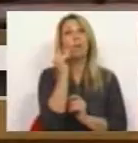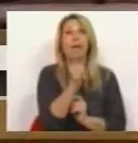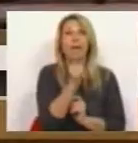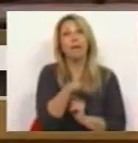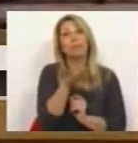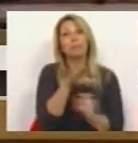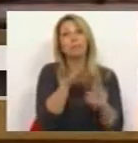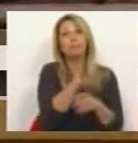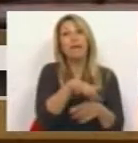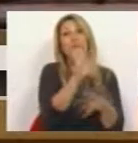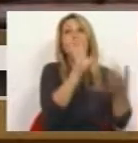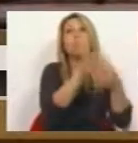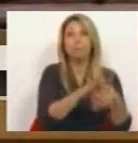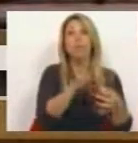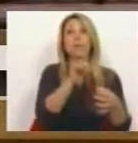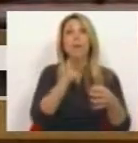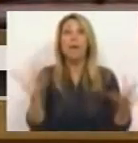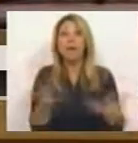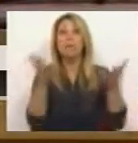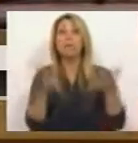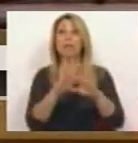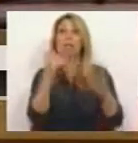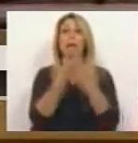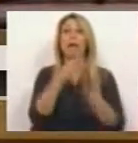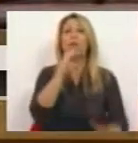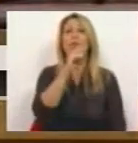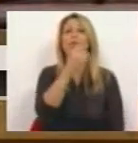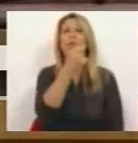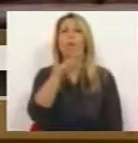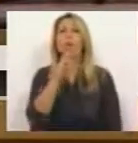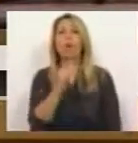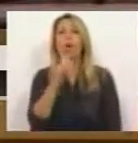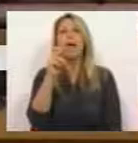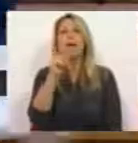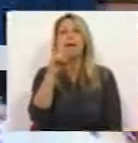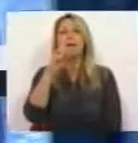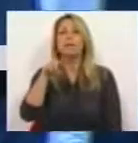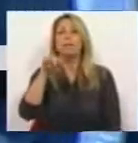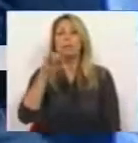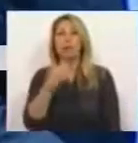nomeadamente criando incentivos para a plantação de espécies como o montado de sobro e de azinho. Muito obrigado.